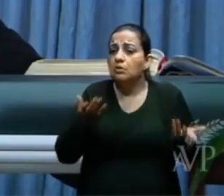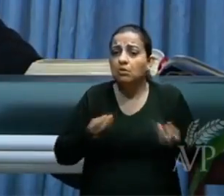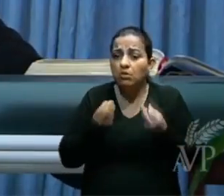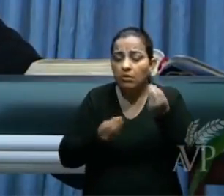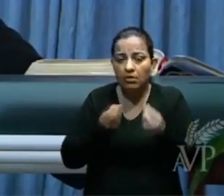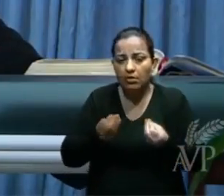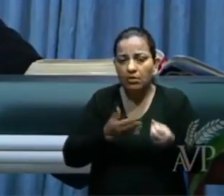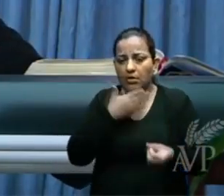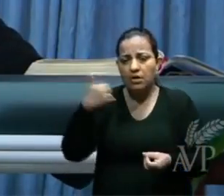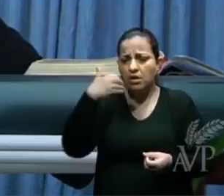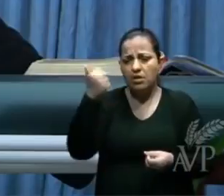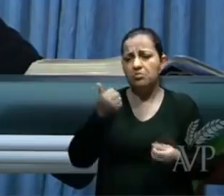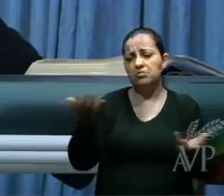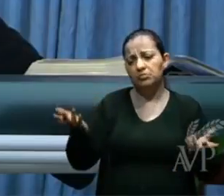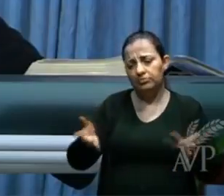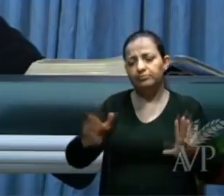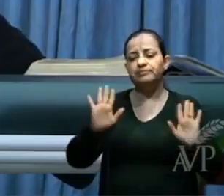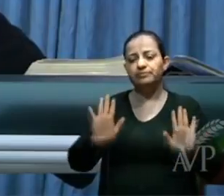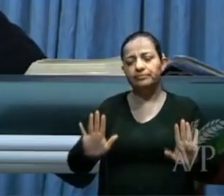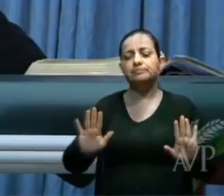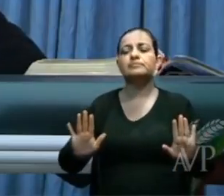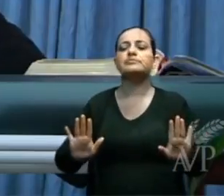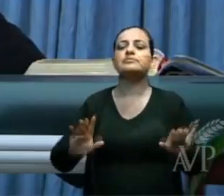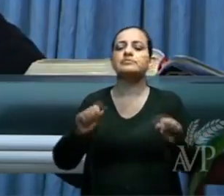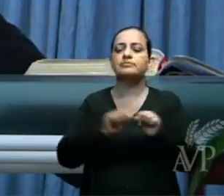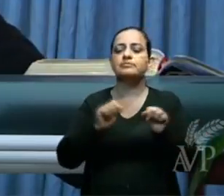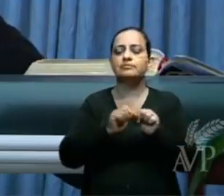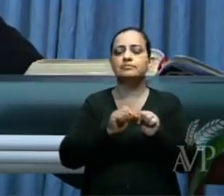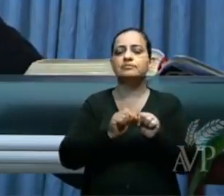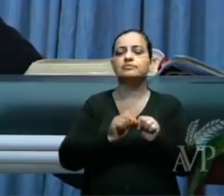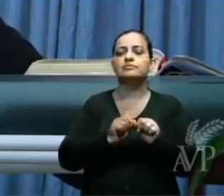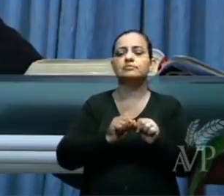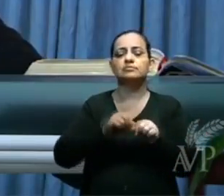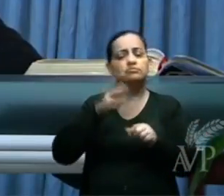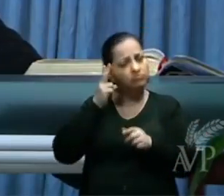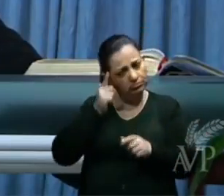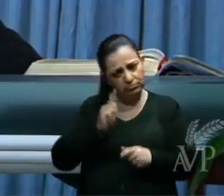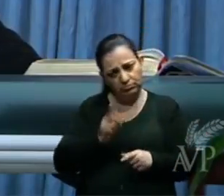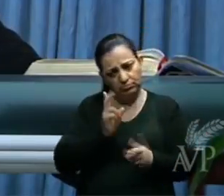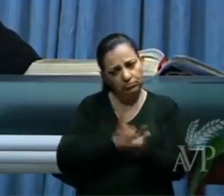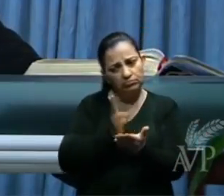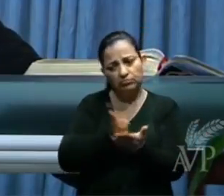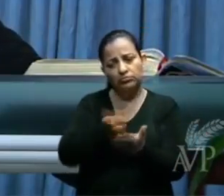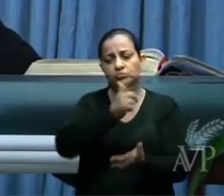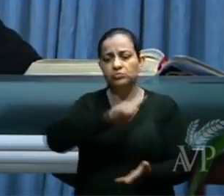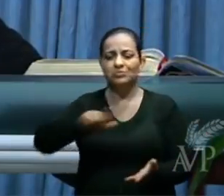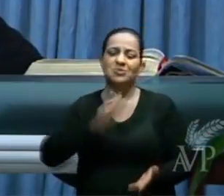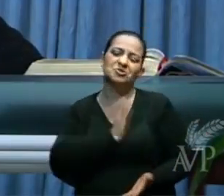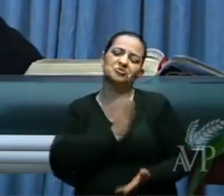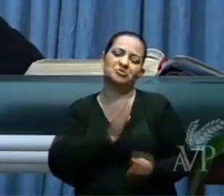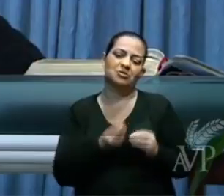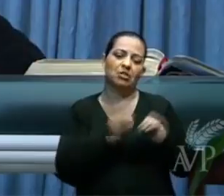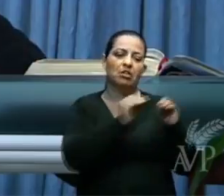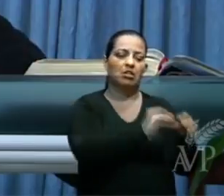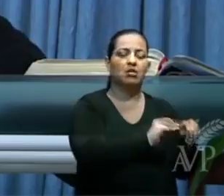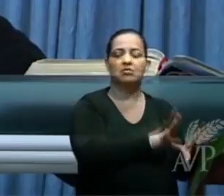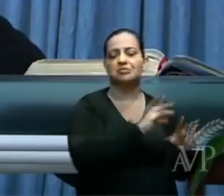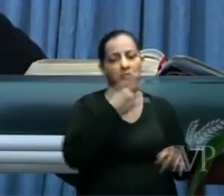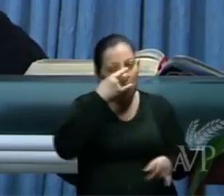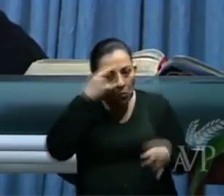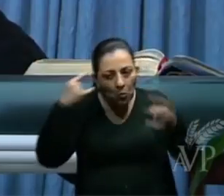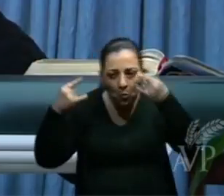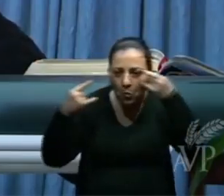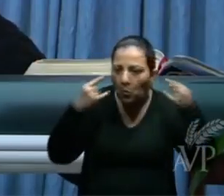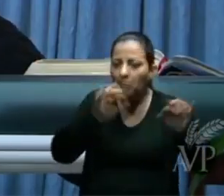empregar e fazer a coisa mais que isto não você não põe o coração nisso qualquer hora tudo isso fica para